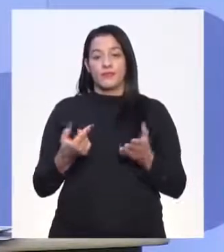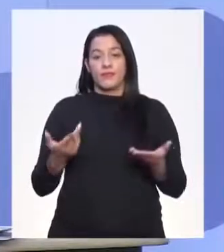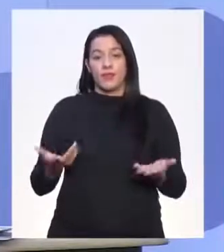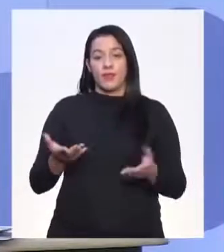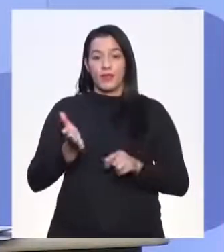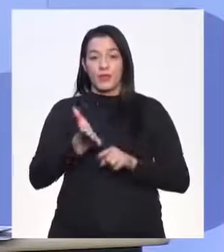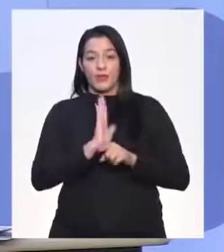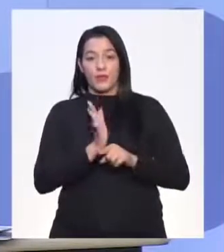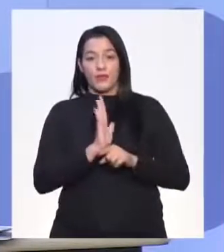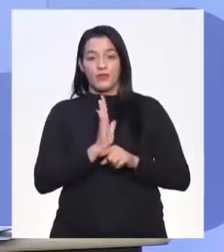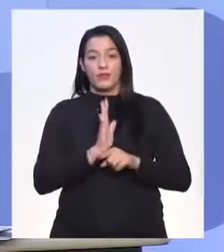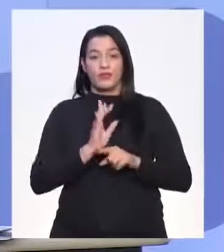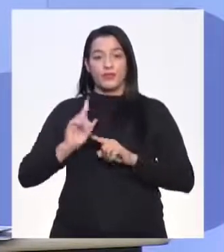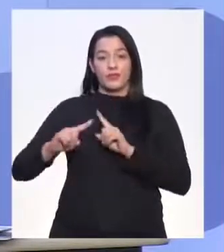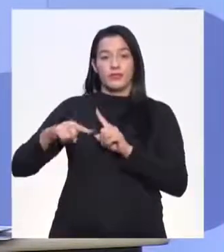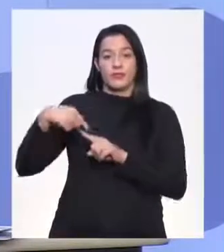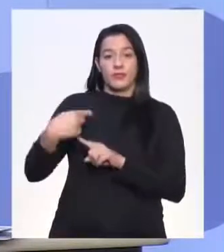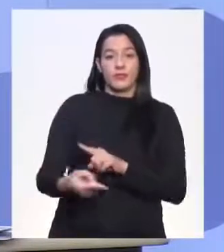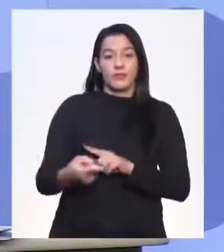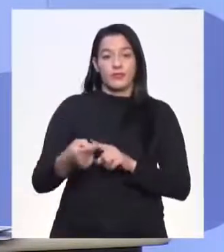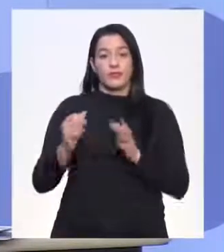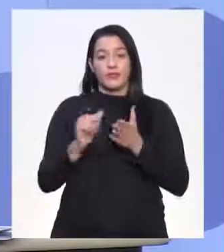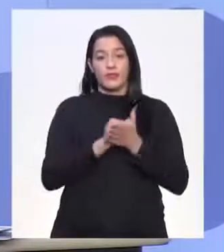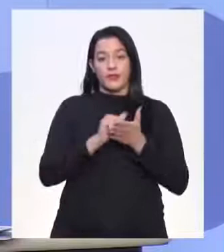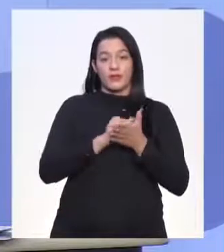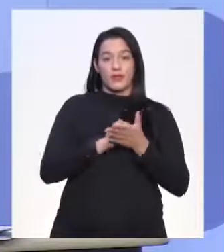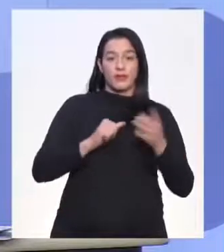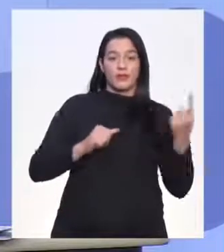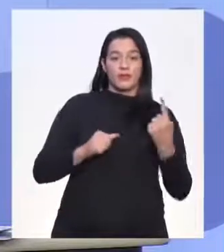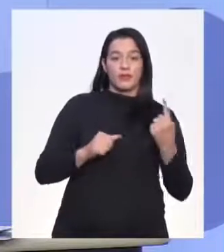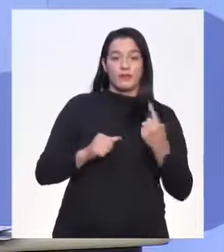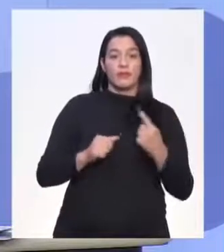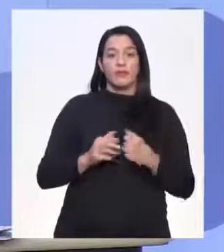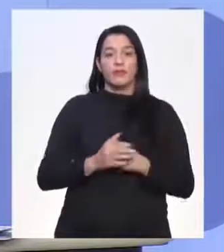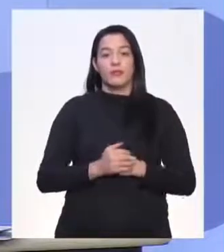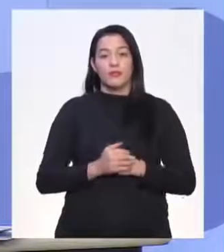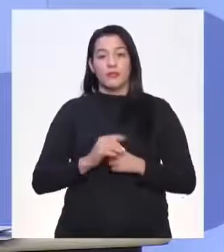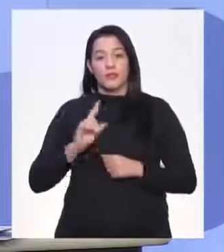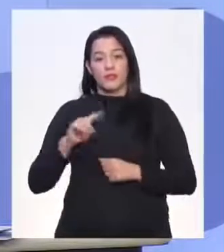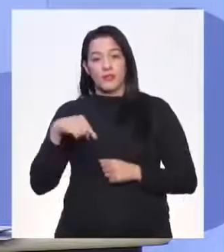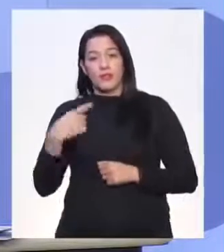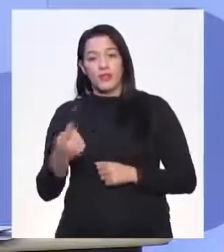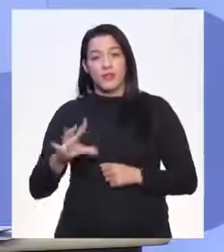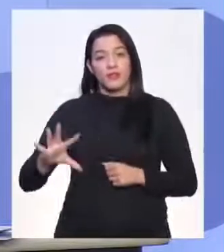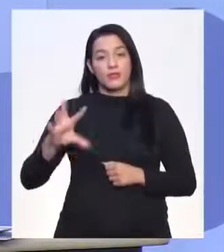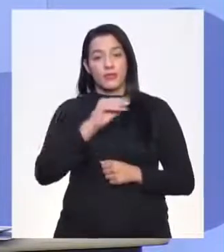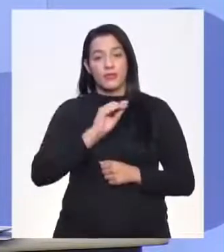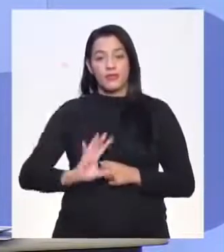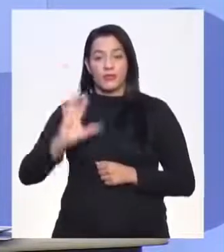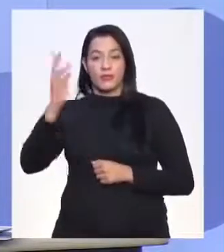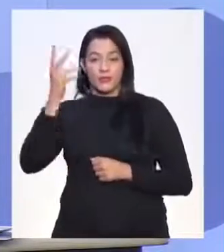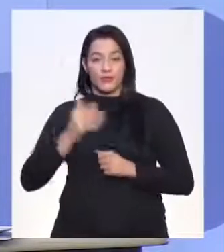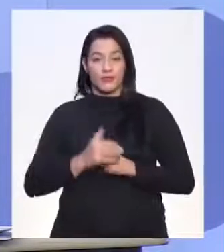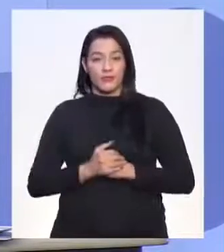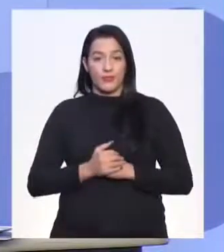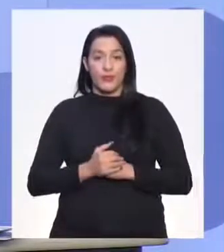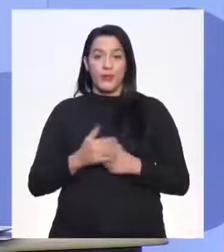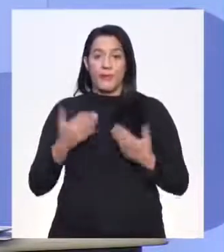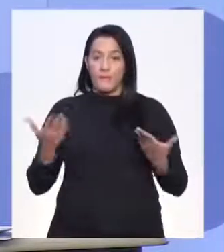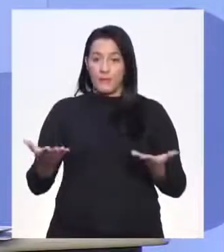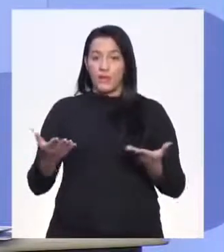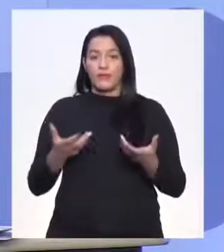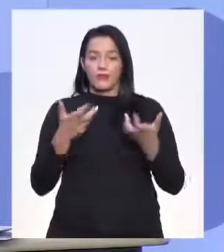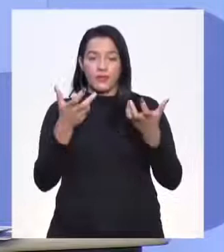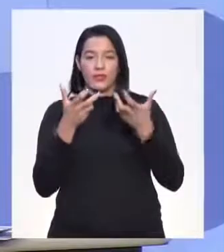vídeo que eu consegui depois, talvez apague um pouco o primeiro, né, por conta de como tudo aconteceu. Mas foi